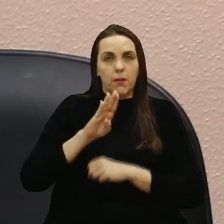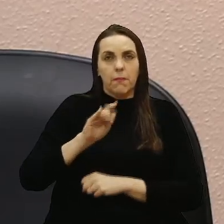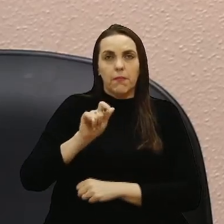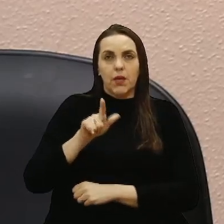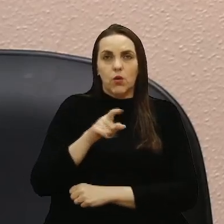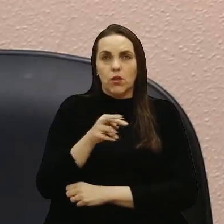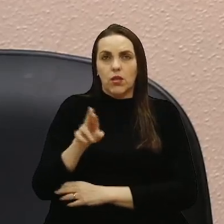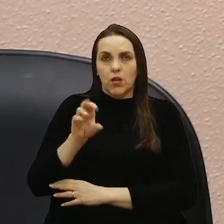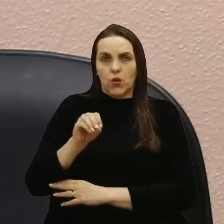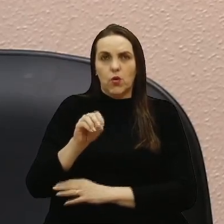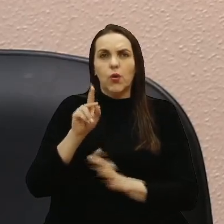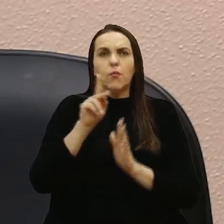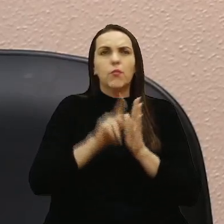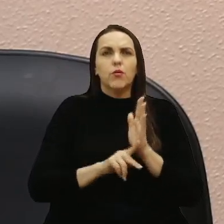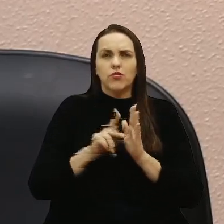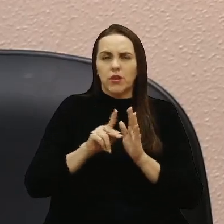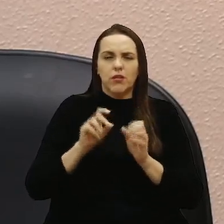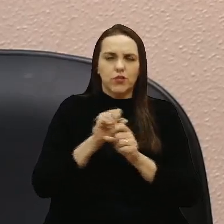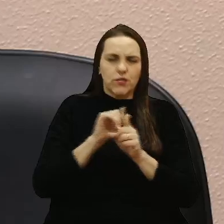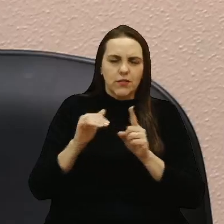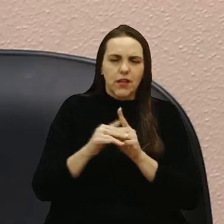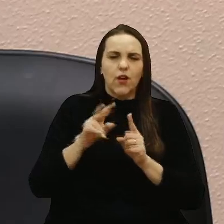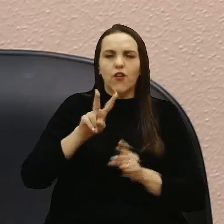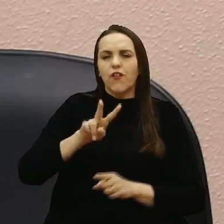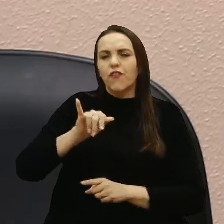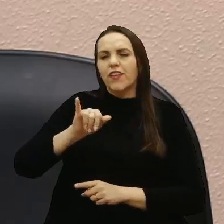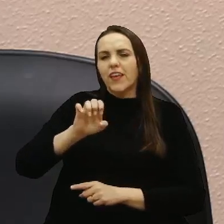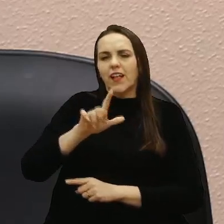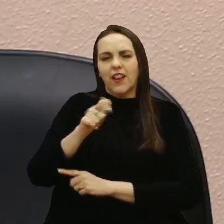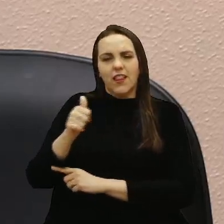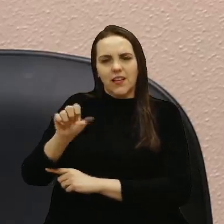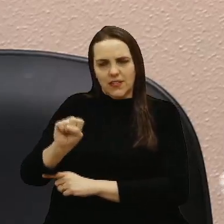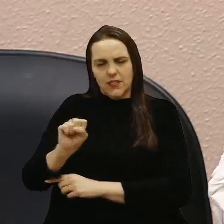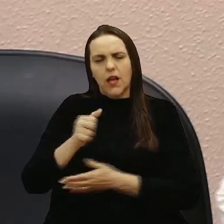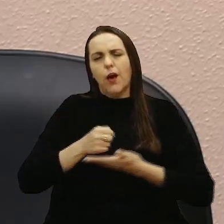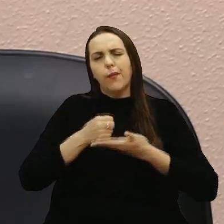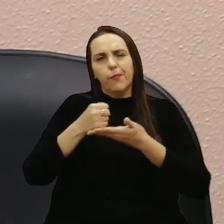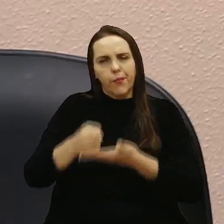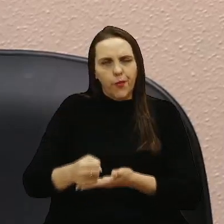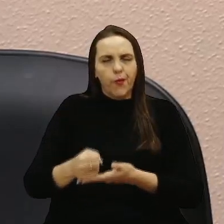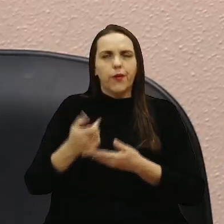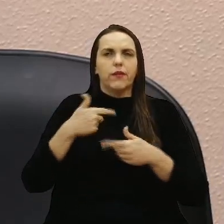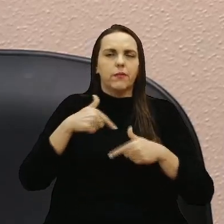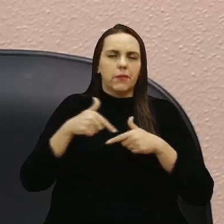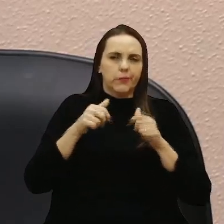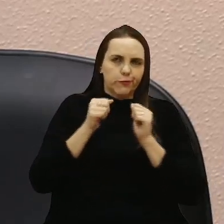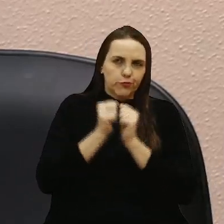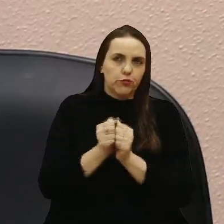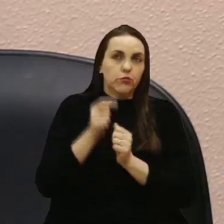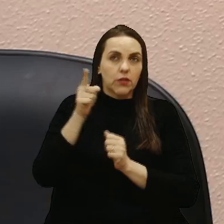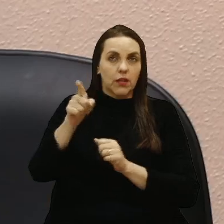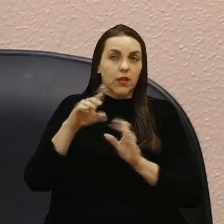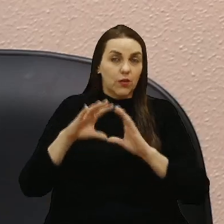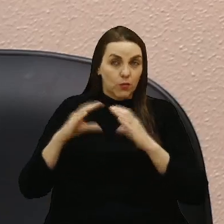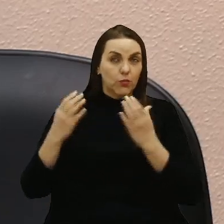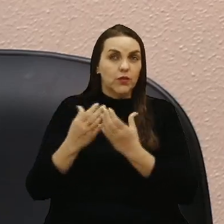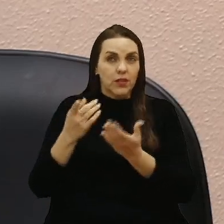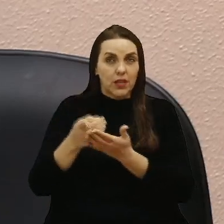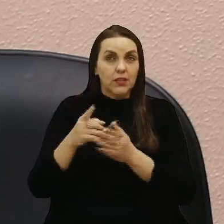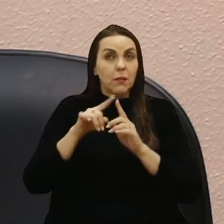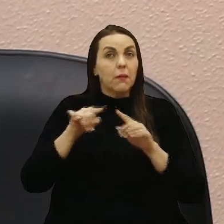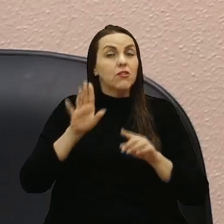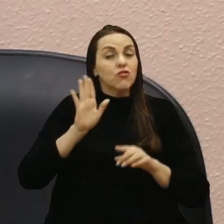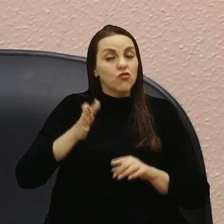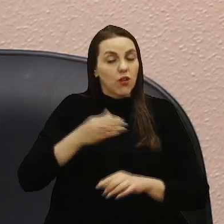projeto social, Vielas, que a gente conhece, a gente apoia, inclusive nós temos trabalhos conjuntos sendo realizados naquela comunidade. Mas já